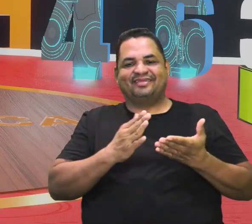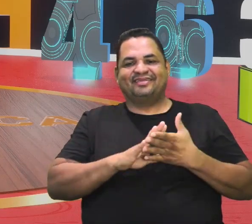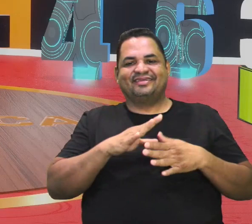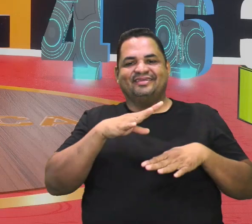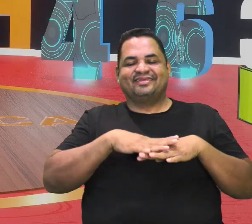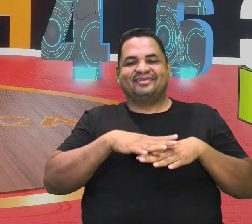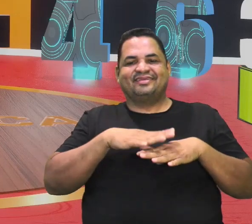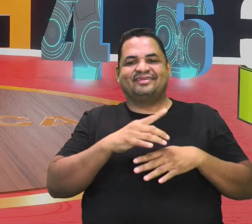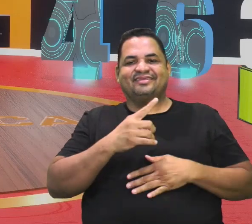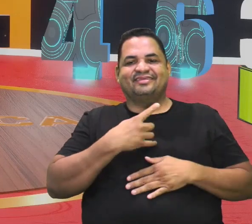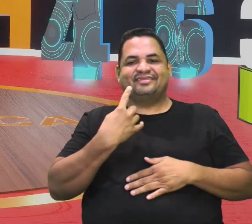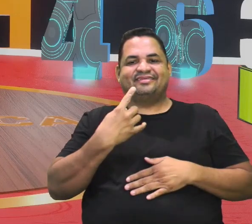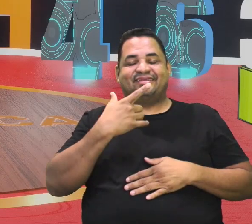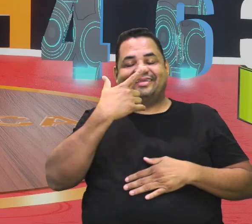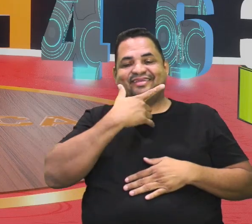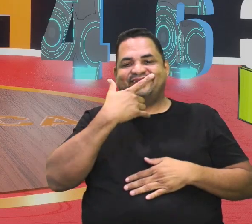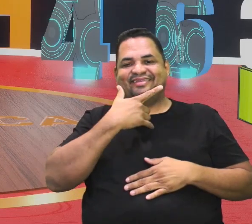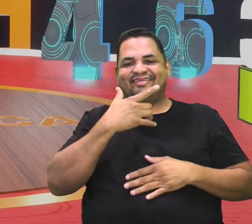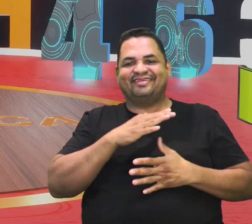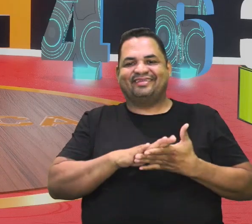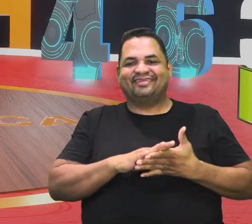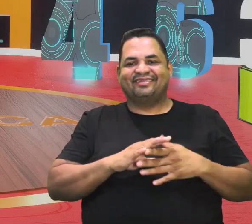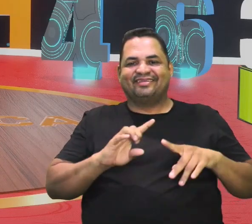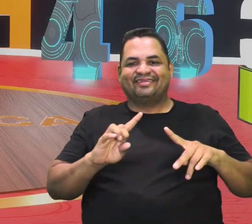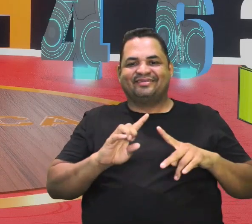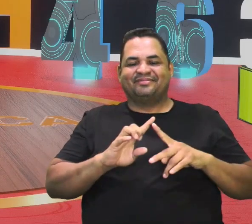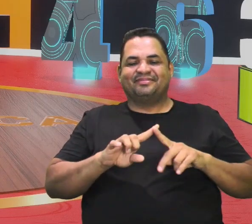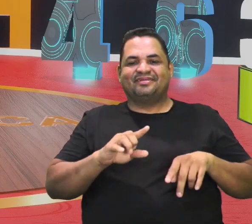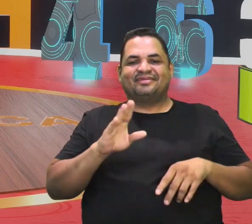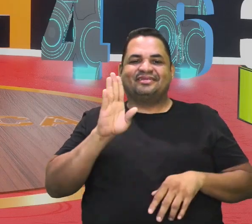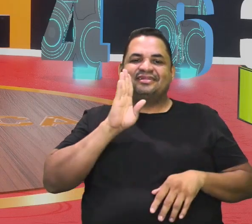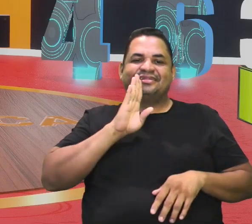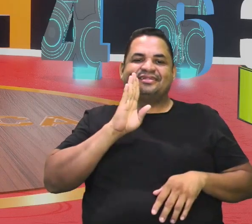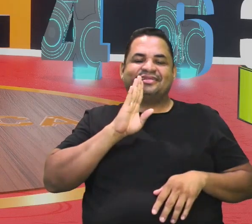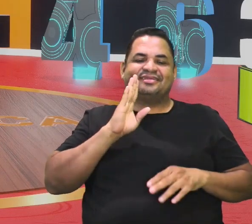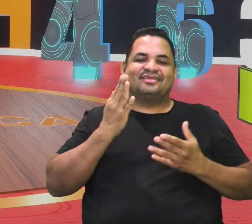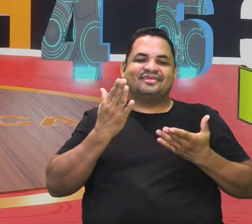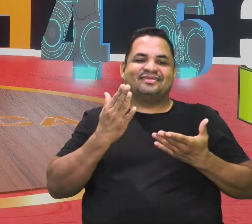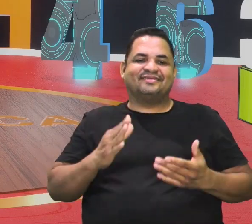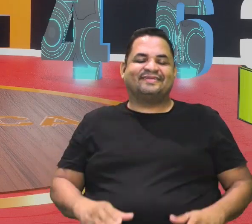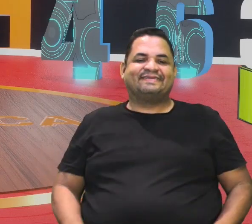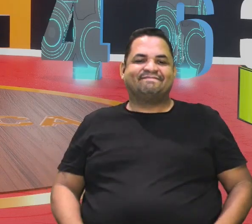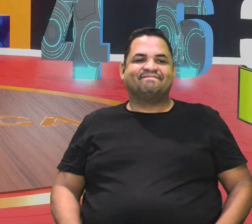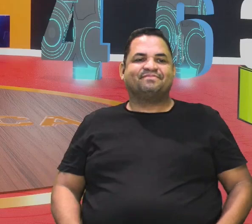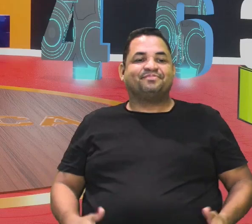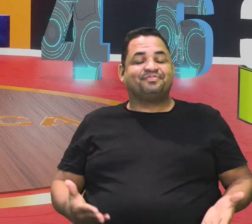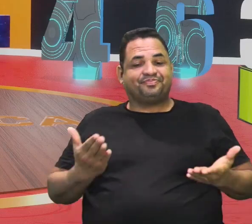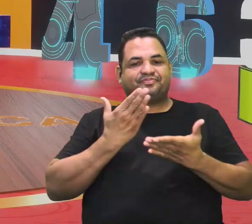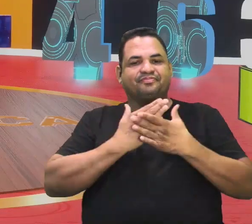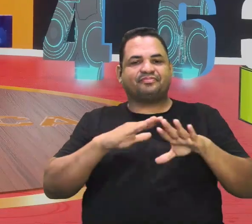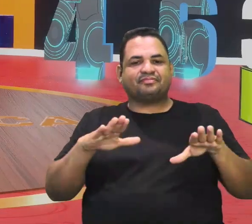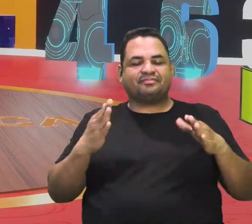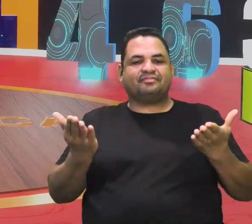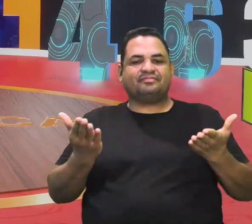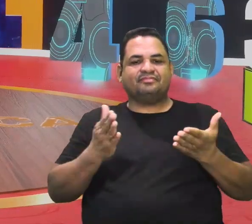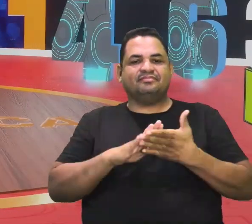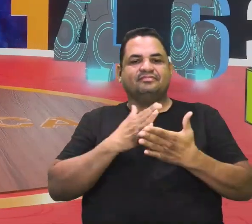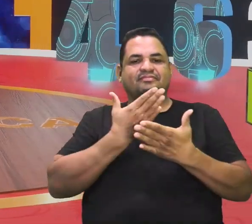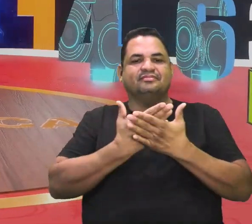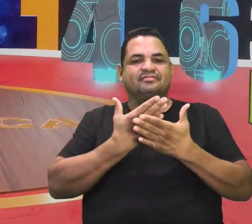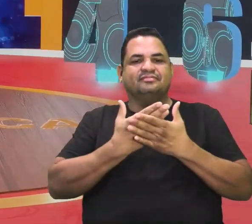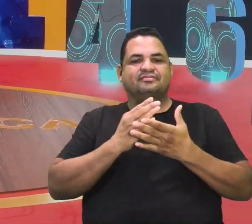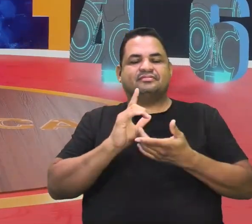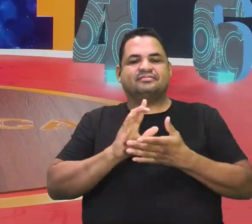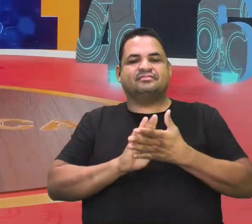né? realmente não é engraçada. Mas é legal. Tá bom, né? Então, galerinha, ficamos por aqui com mais uma